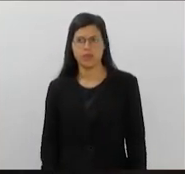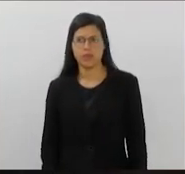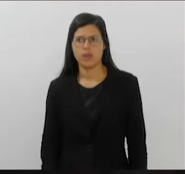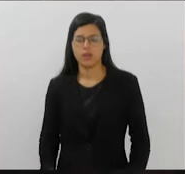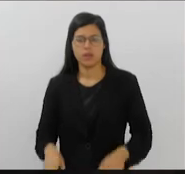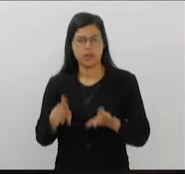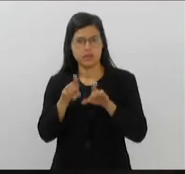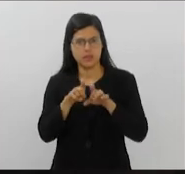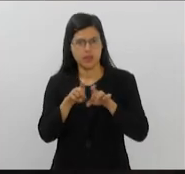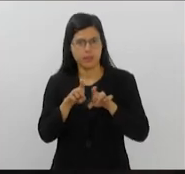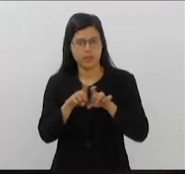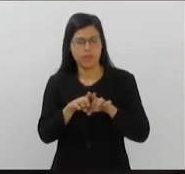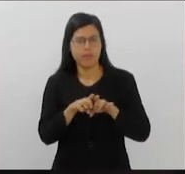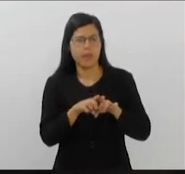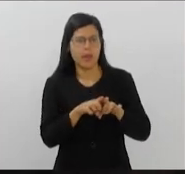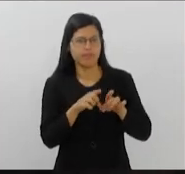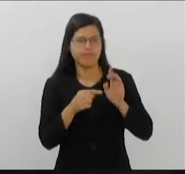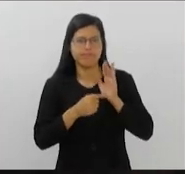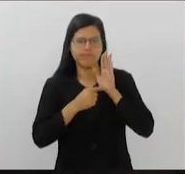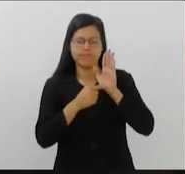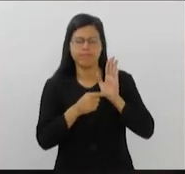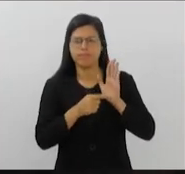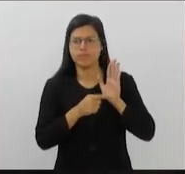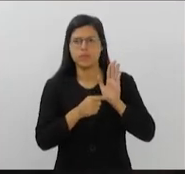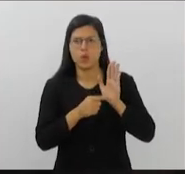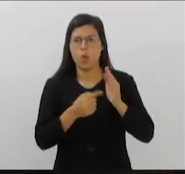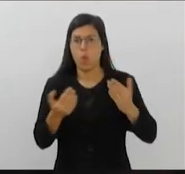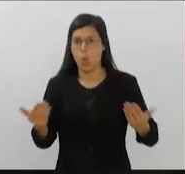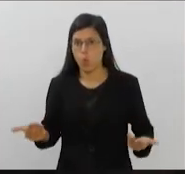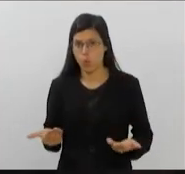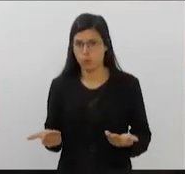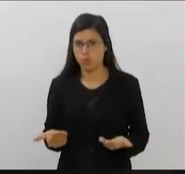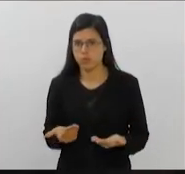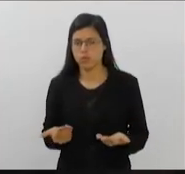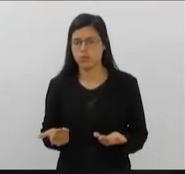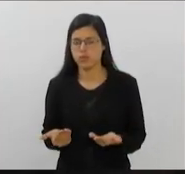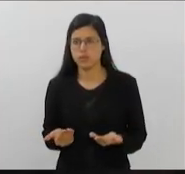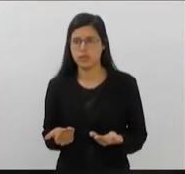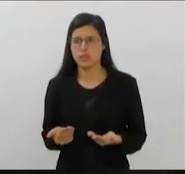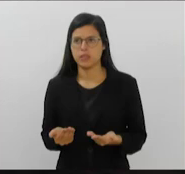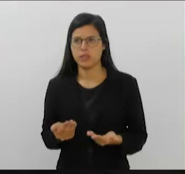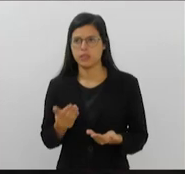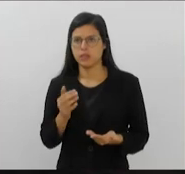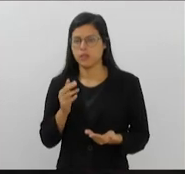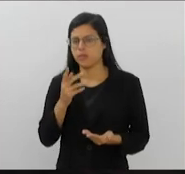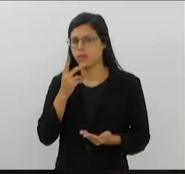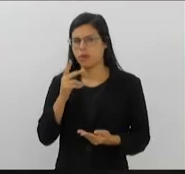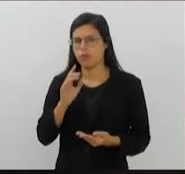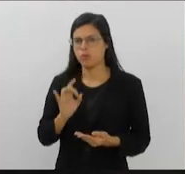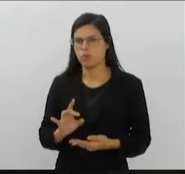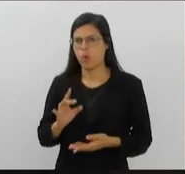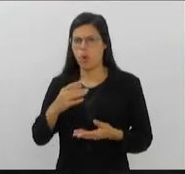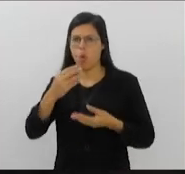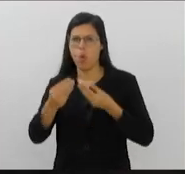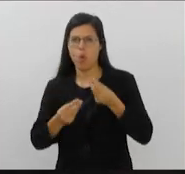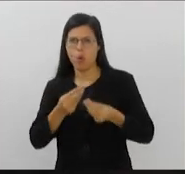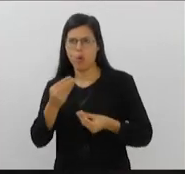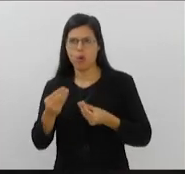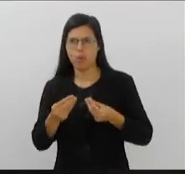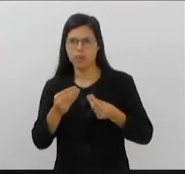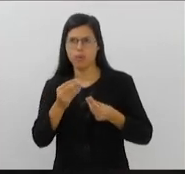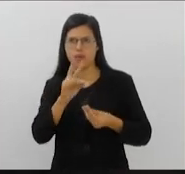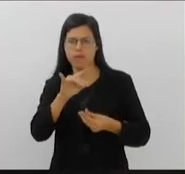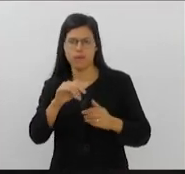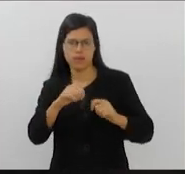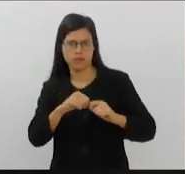Destacar também que hoje a gente não fala mais só em como a gente vai fazer o